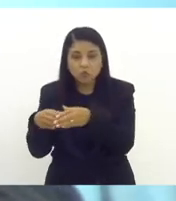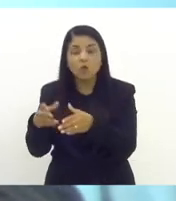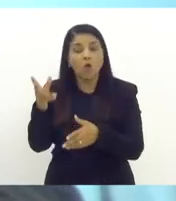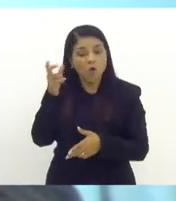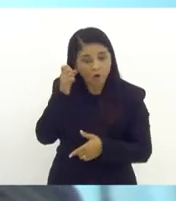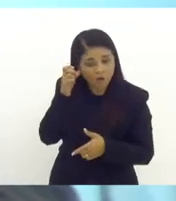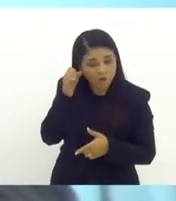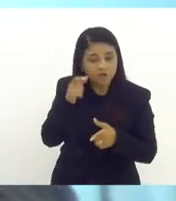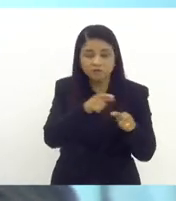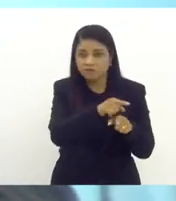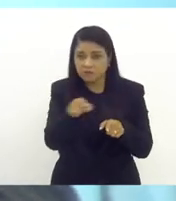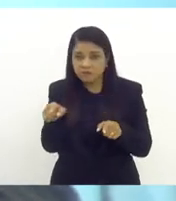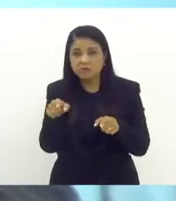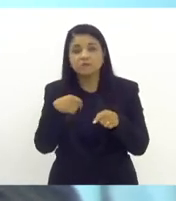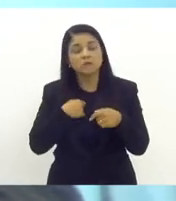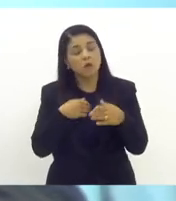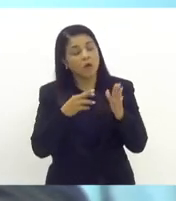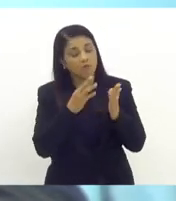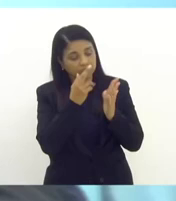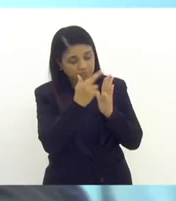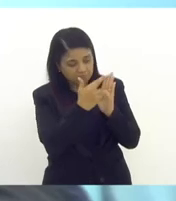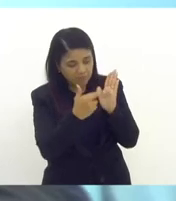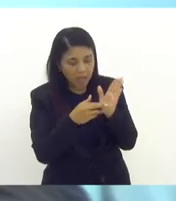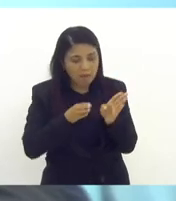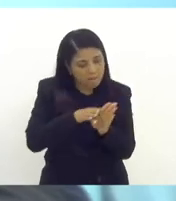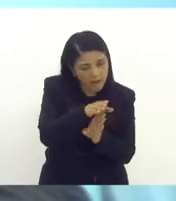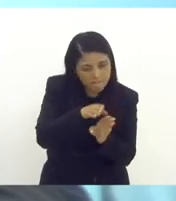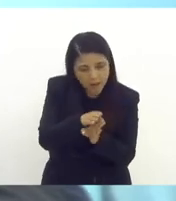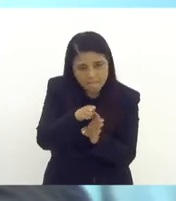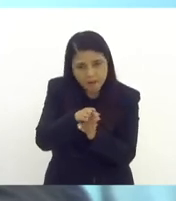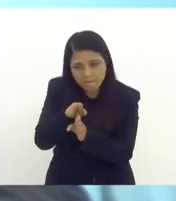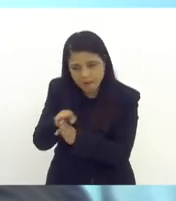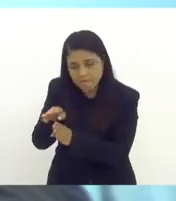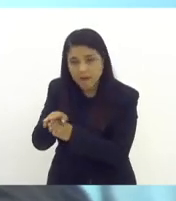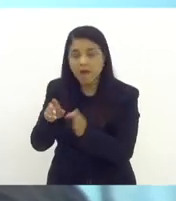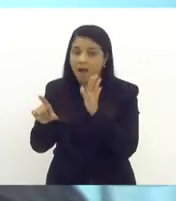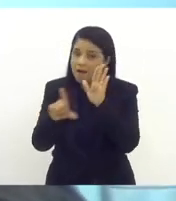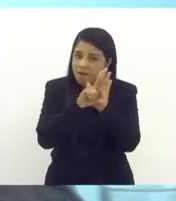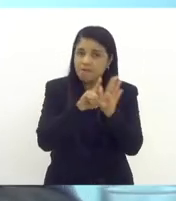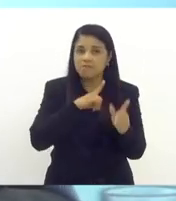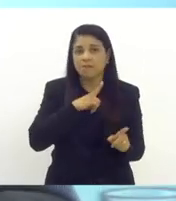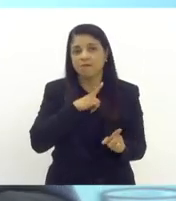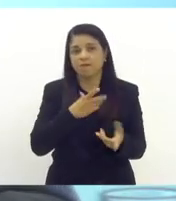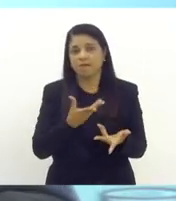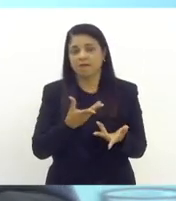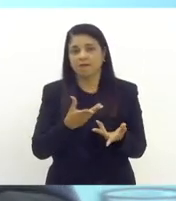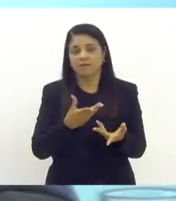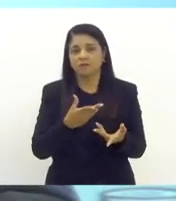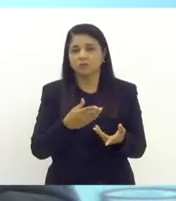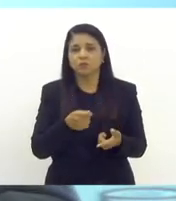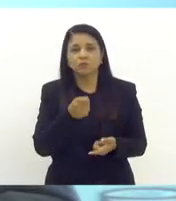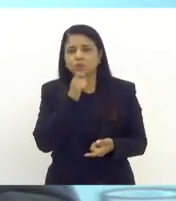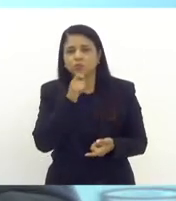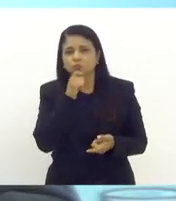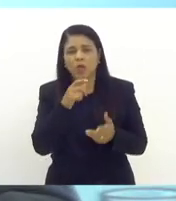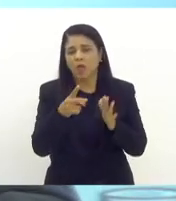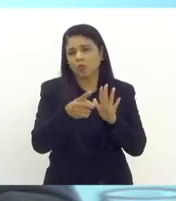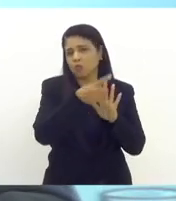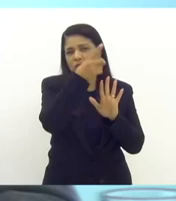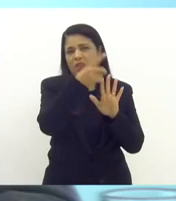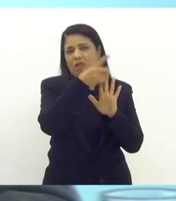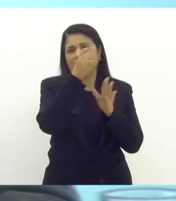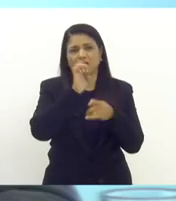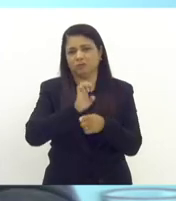19 de vocês tem que ser dessa forma tá A lei foi feita eu acho que não existe um Decreto Estadual